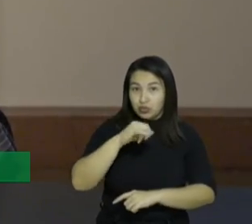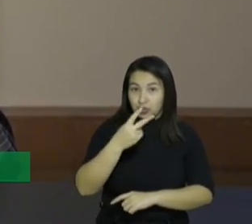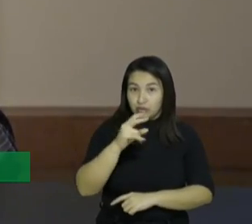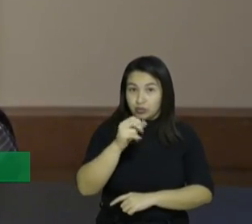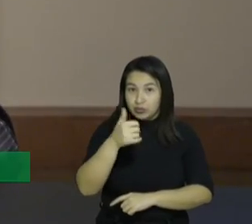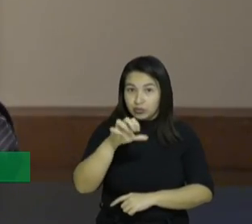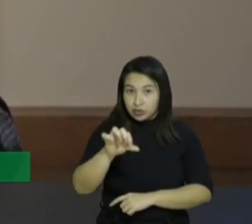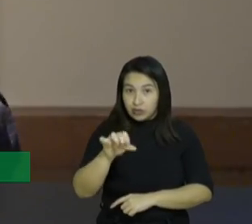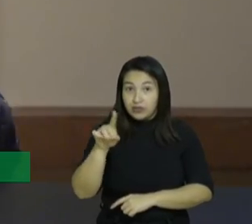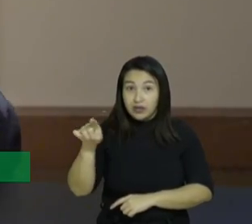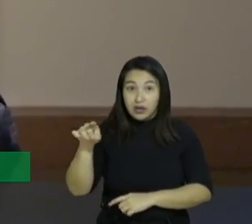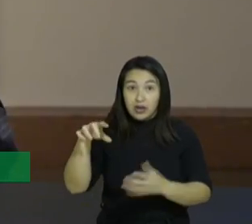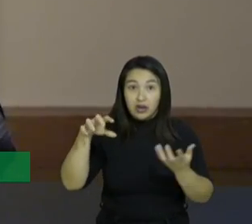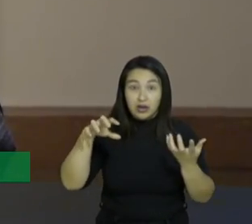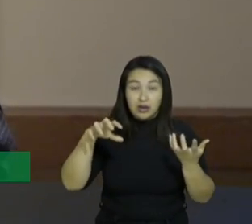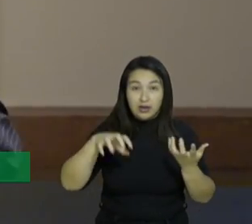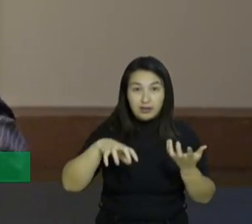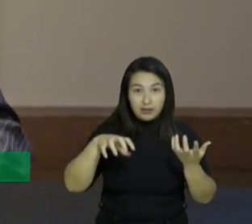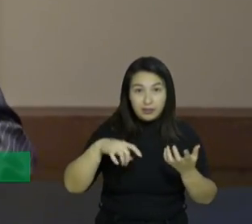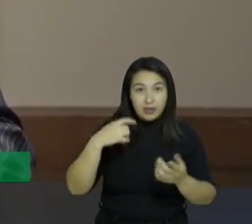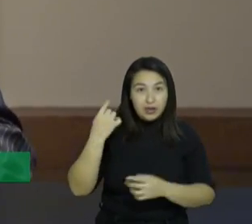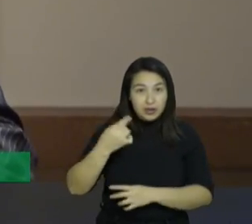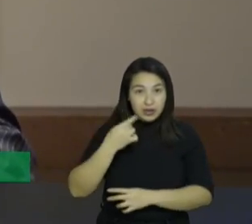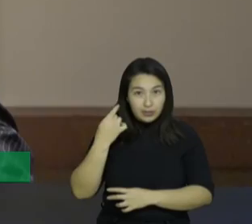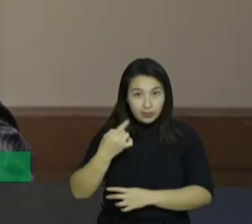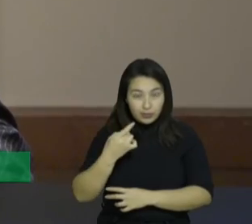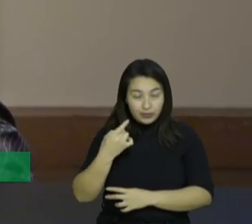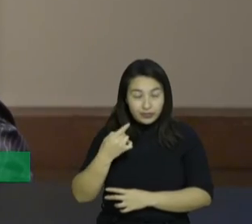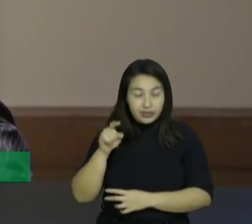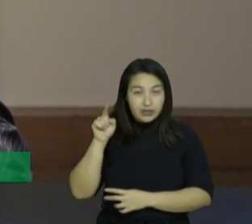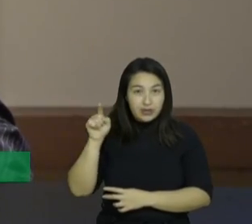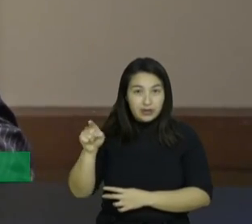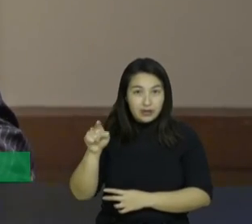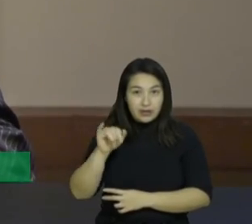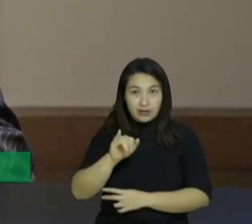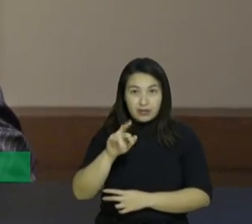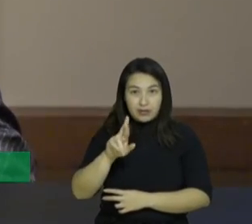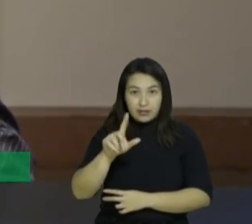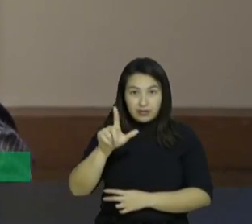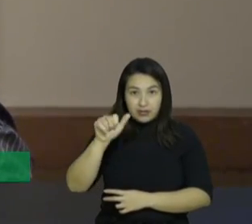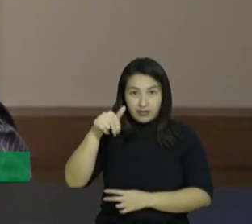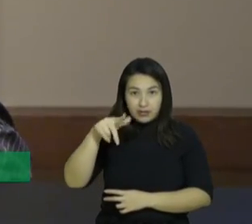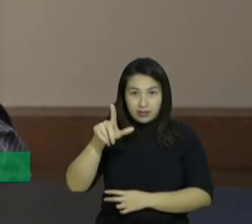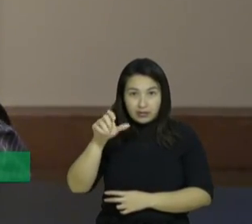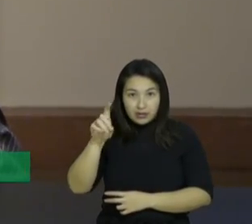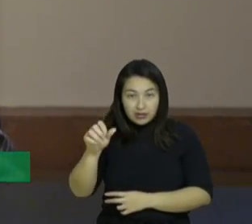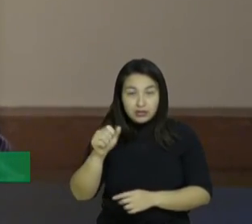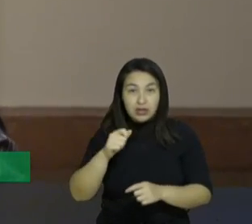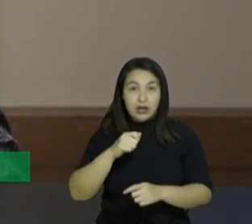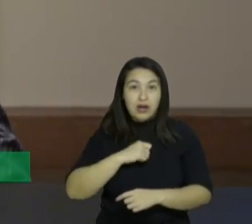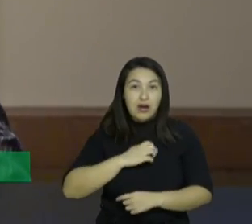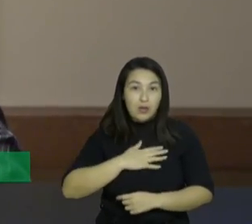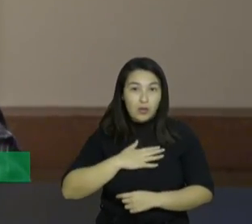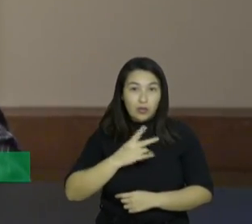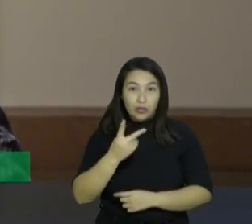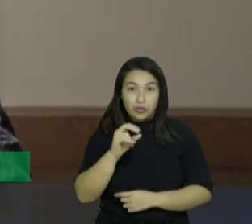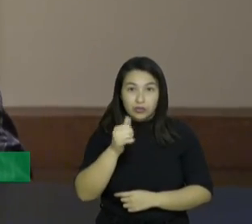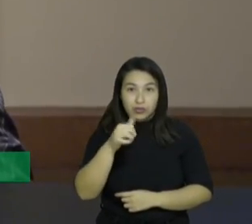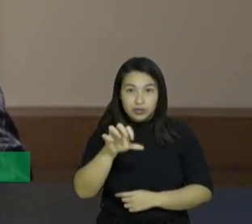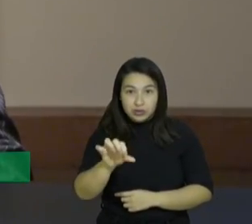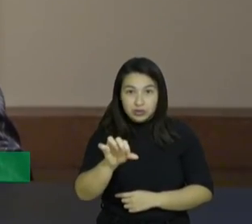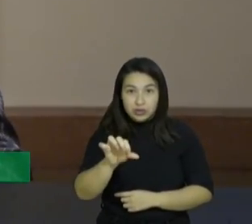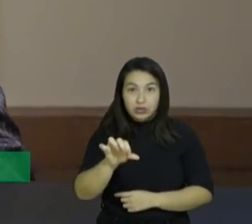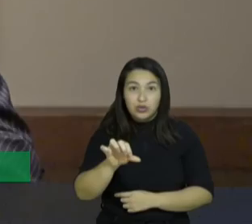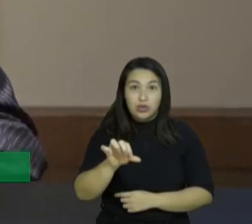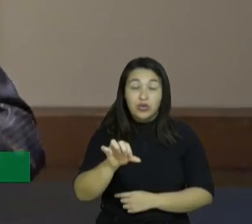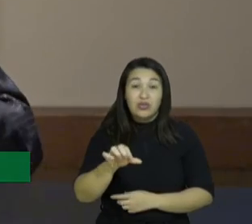votou eh simbolicamente para rejeitar esse pré-acordo em agosto de 2019 o governo de Luxemburgo declara